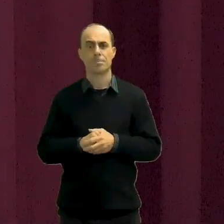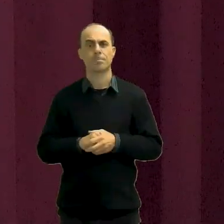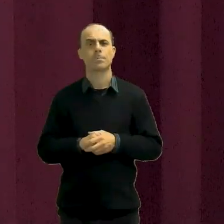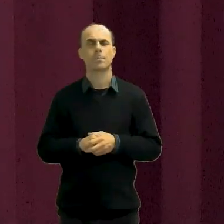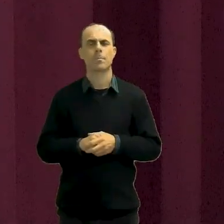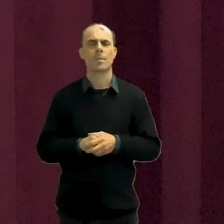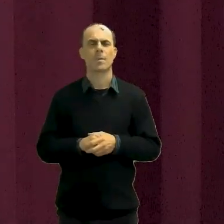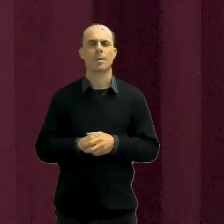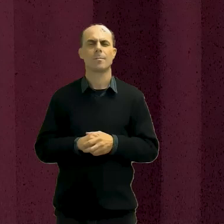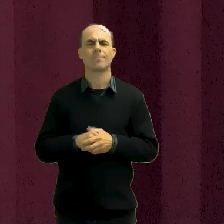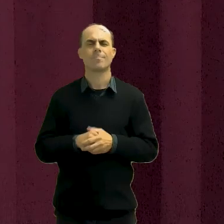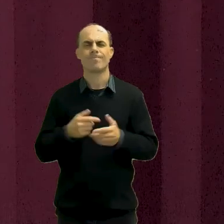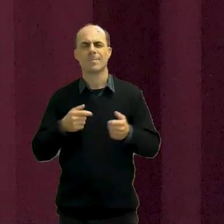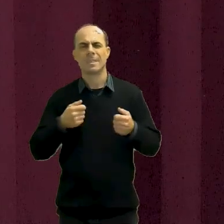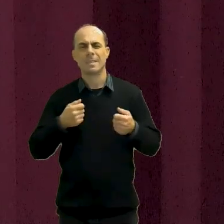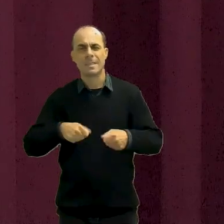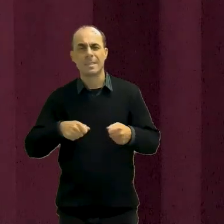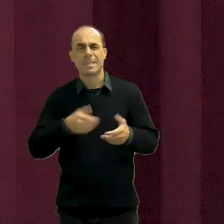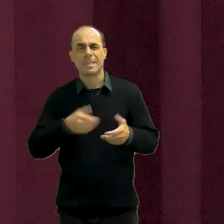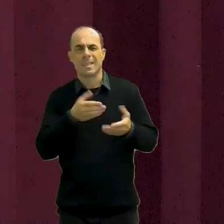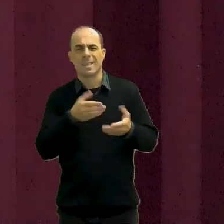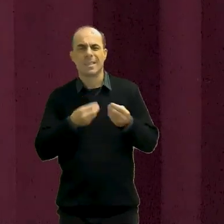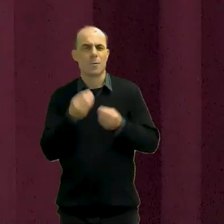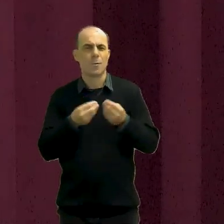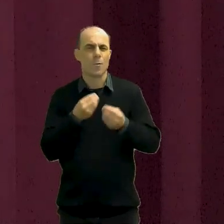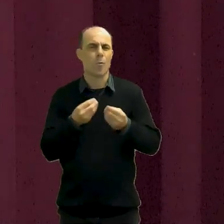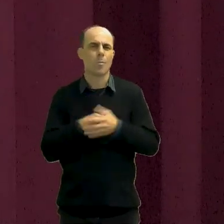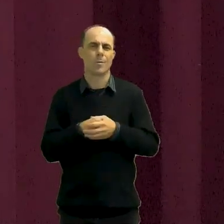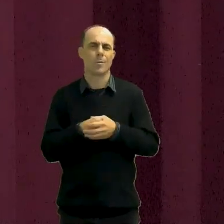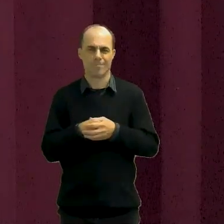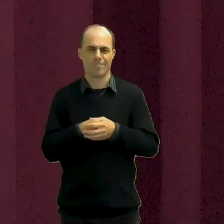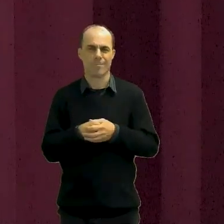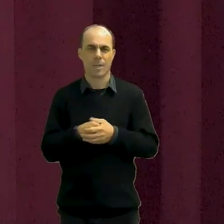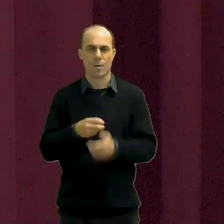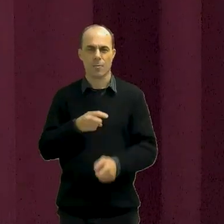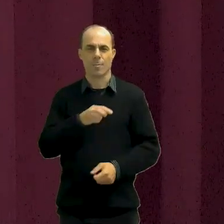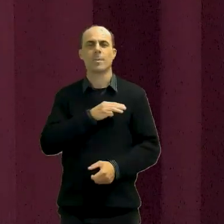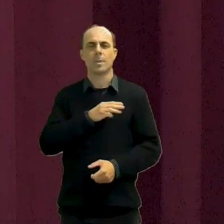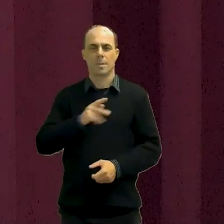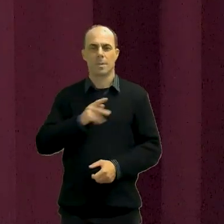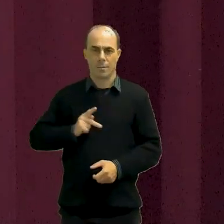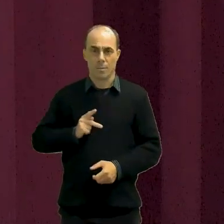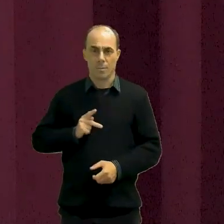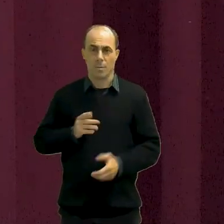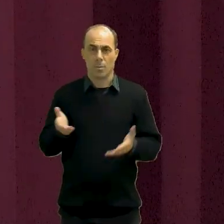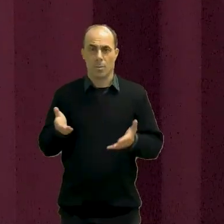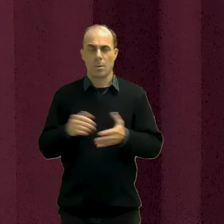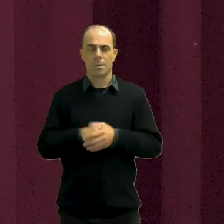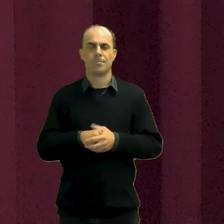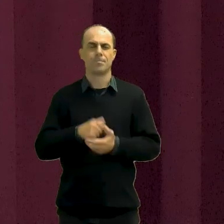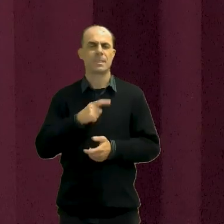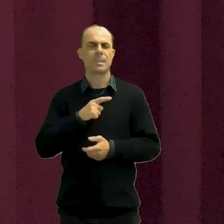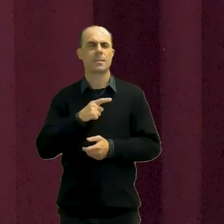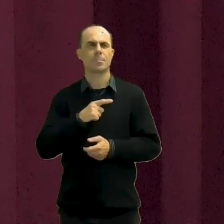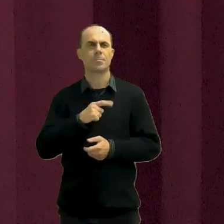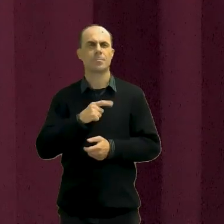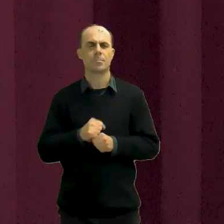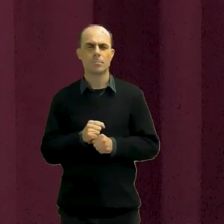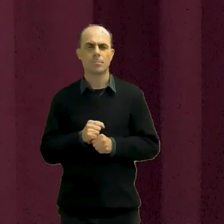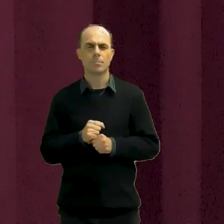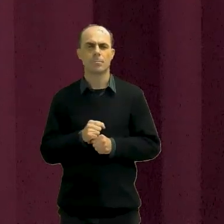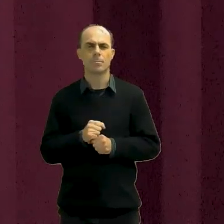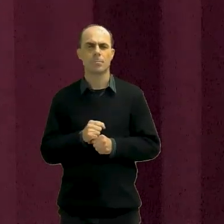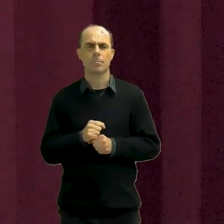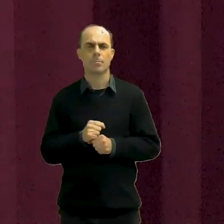demanda também é uma demanda também necessária o Ministério Público do Estado do Paraná hoje ele possui eh